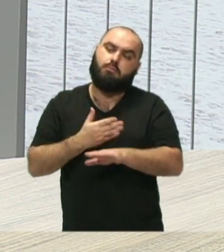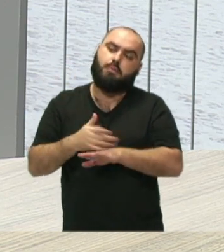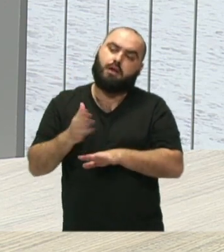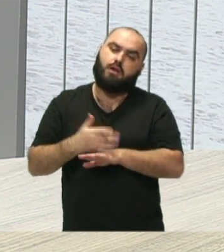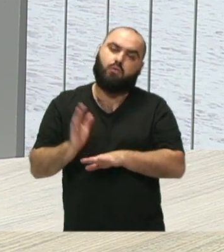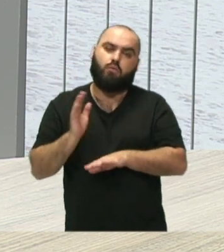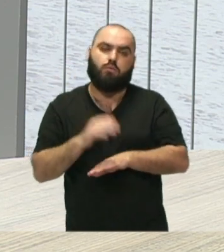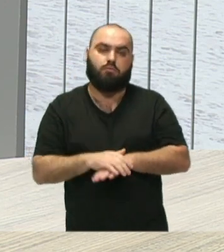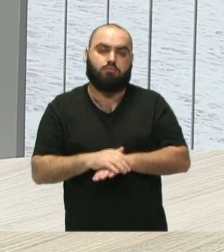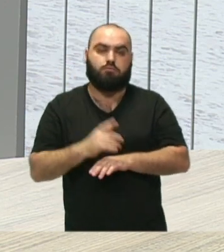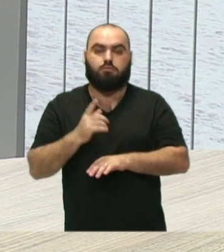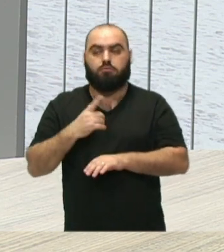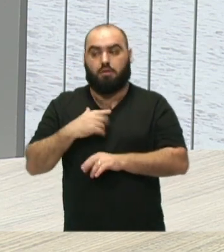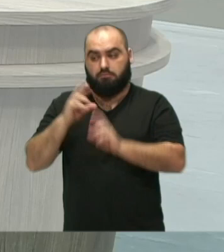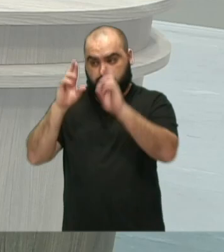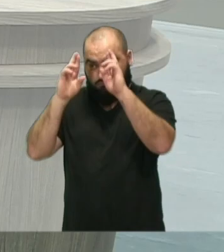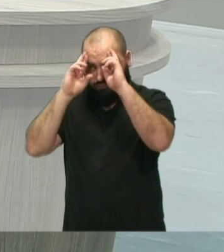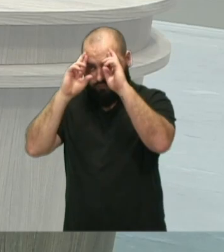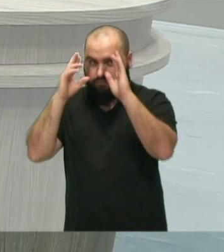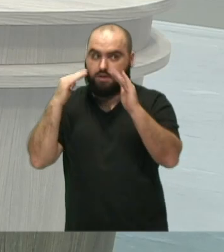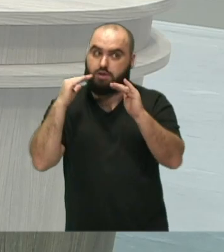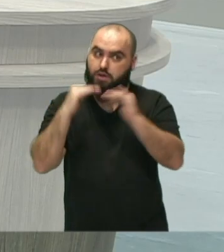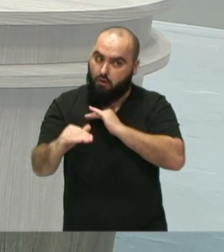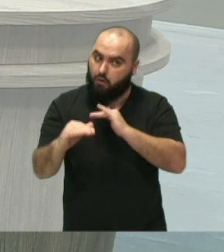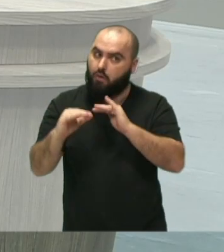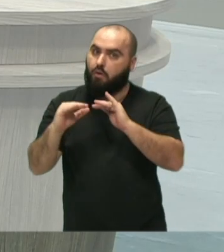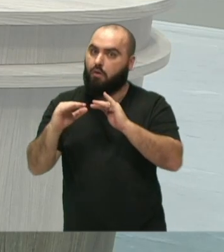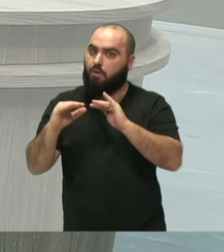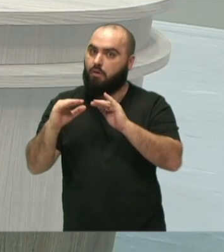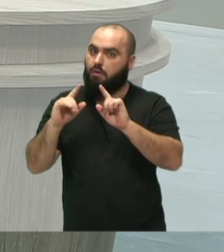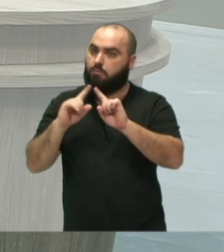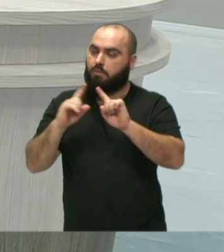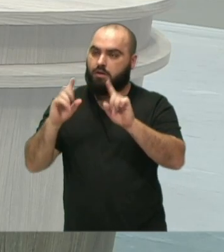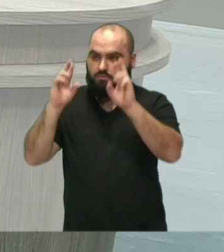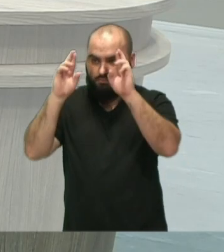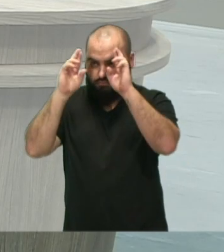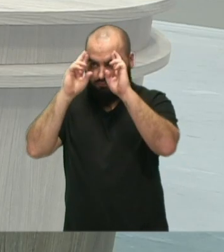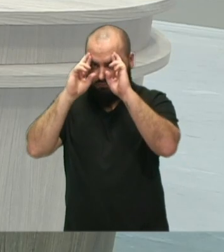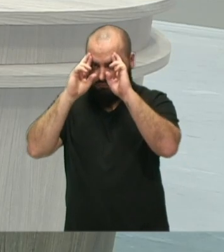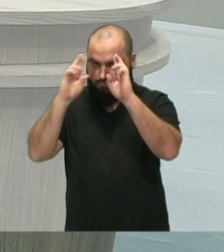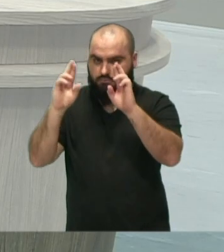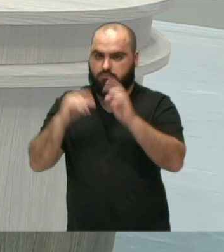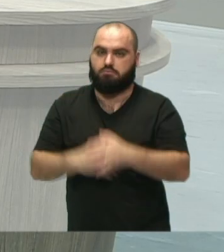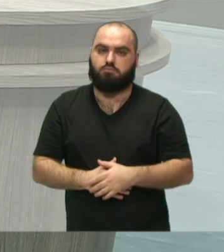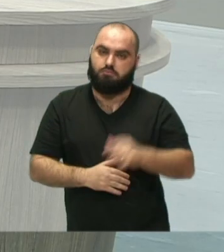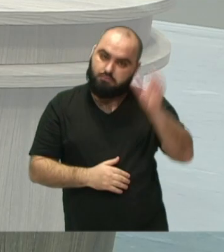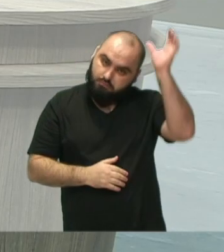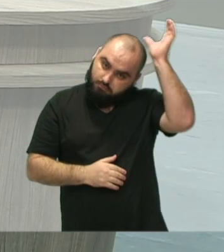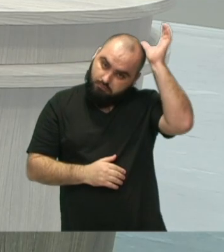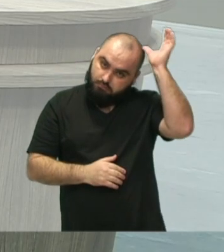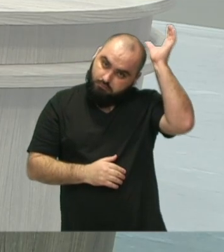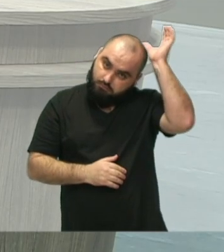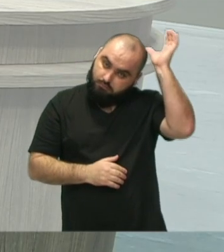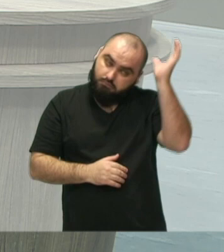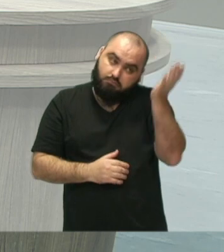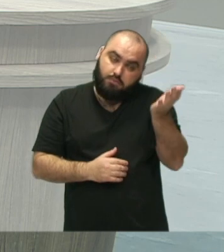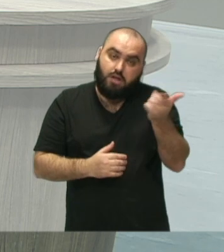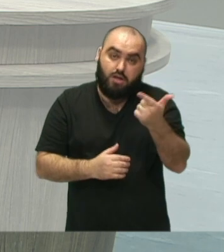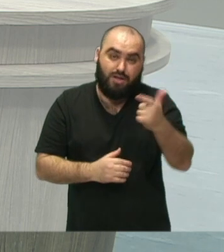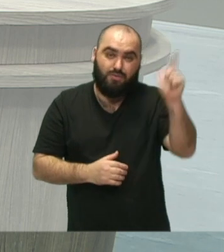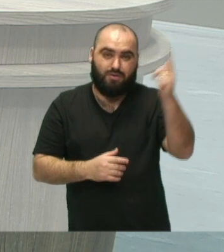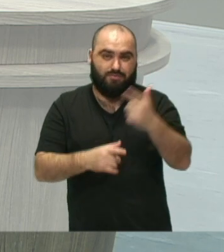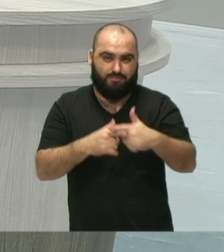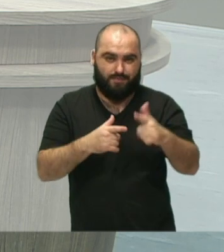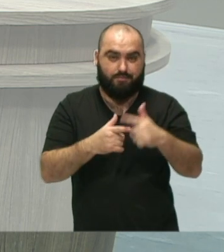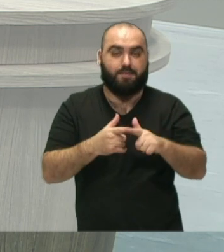branco, e eu tive que respeitar, muito embora eu discordasse visivelmente do fato, mas o que tem que ser respeitado é a autodeclaração. E um outro problema que a